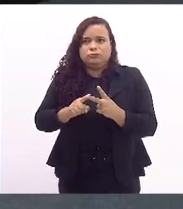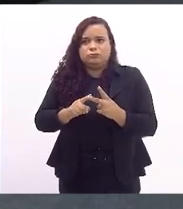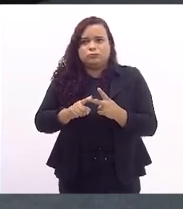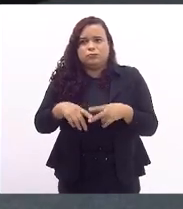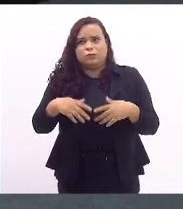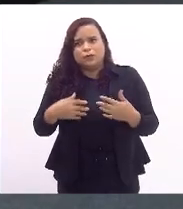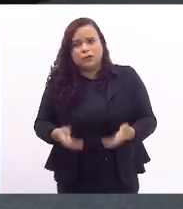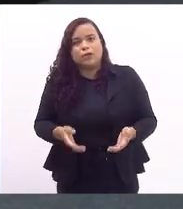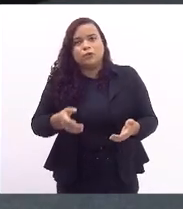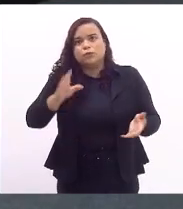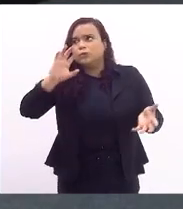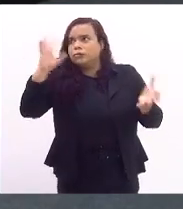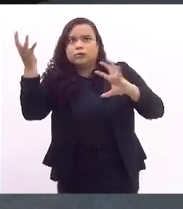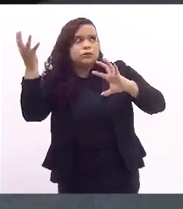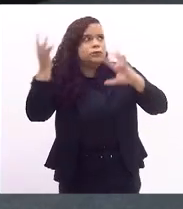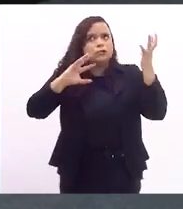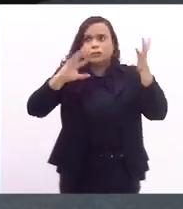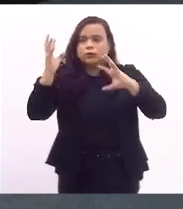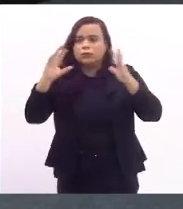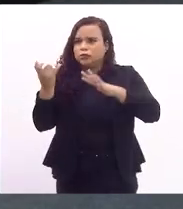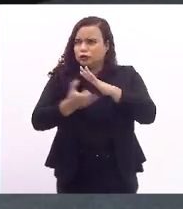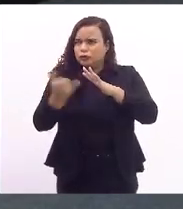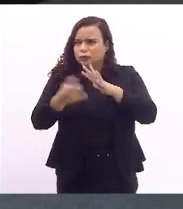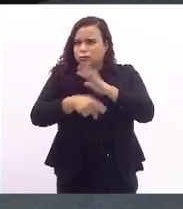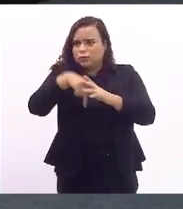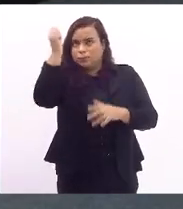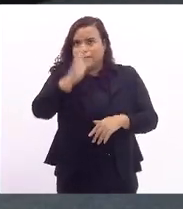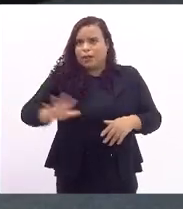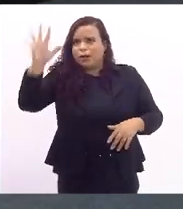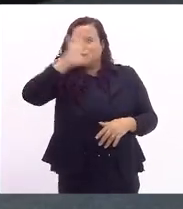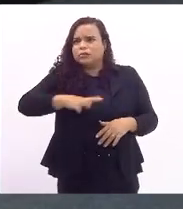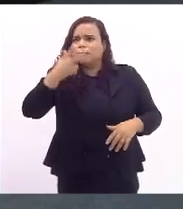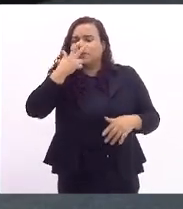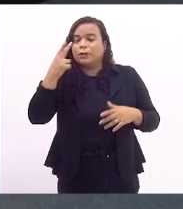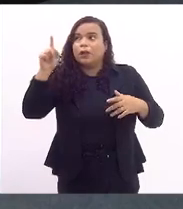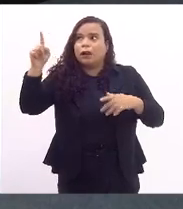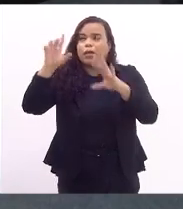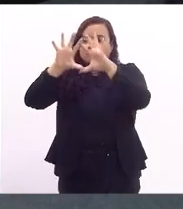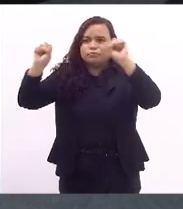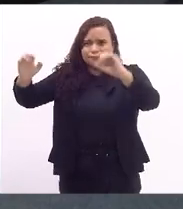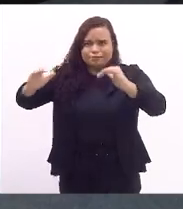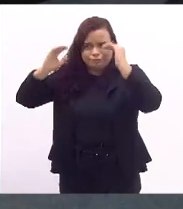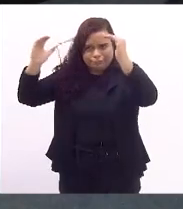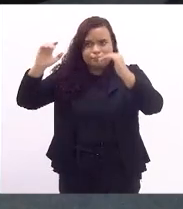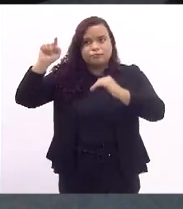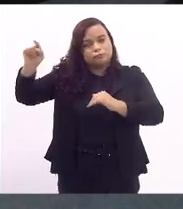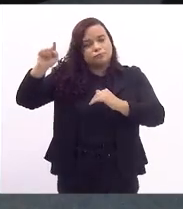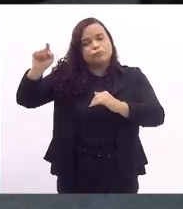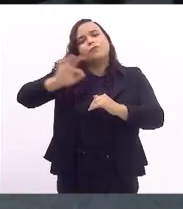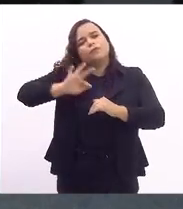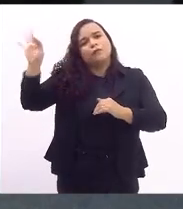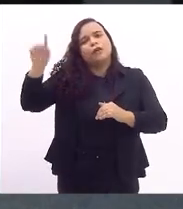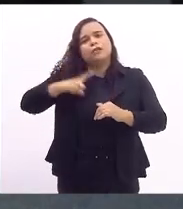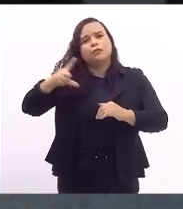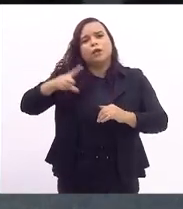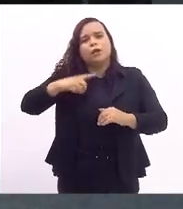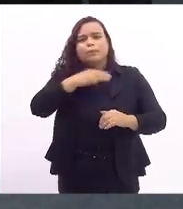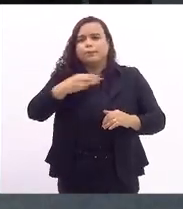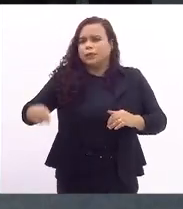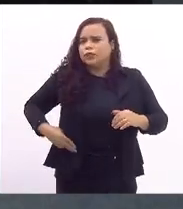esquizofrenia institucional no Brasil é tanta que hoje a gente vê lá no Supremo Tribunal Federal ministros que são